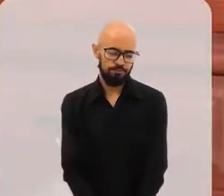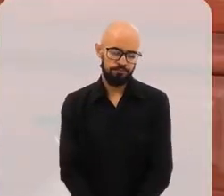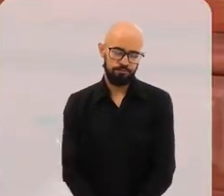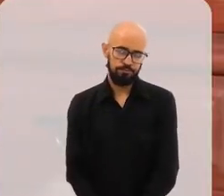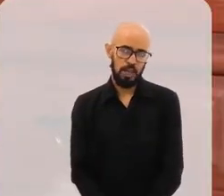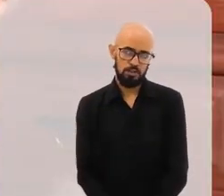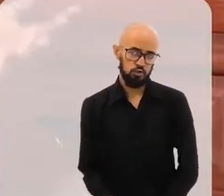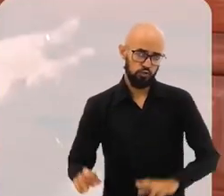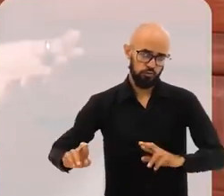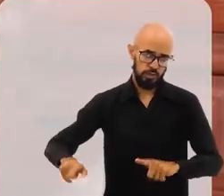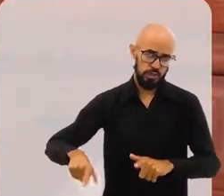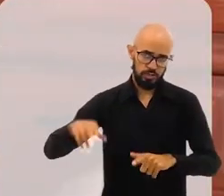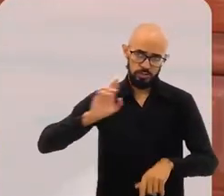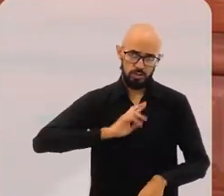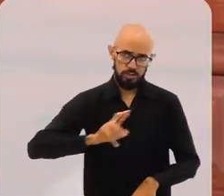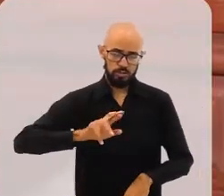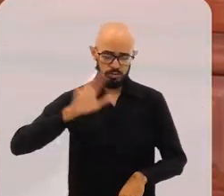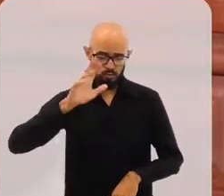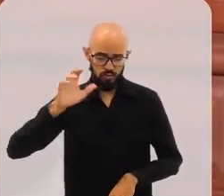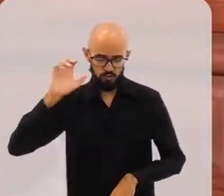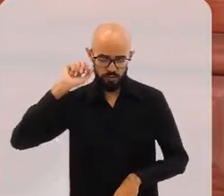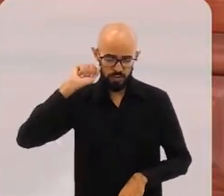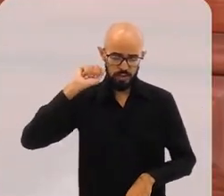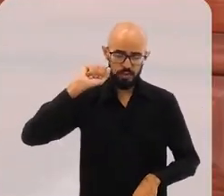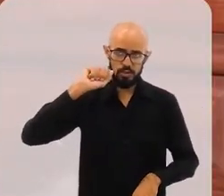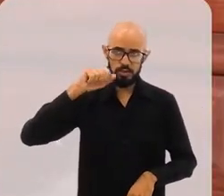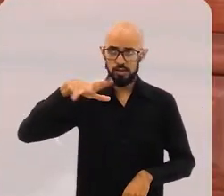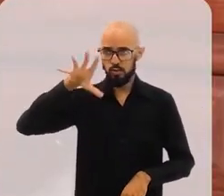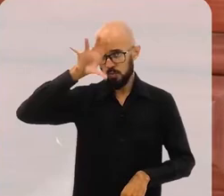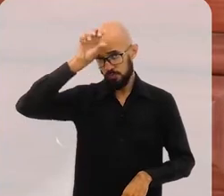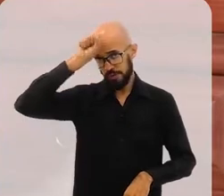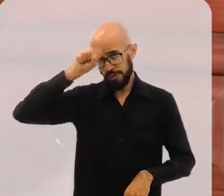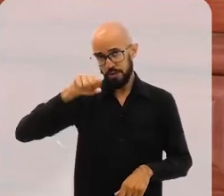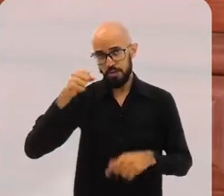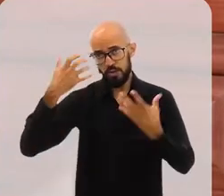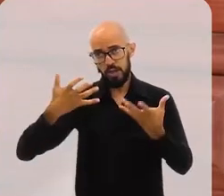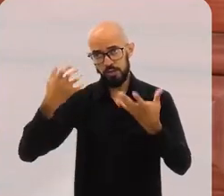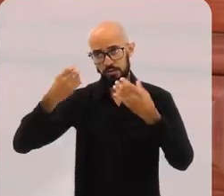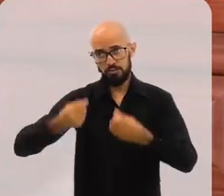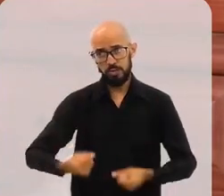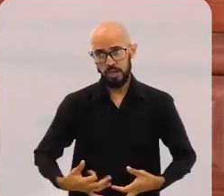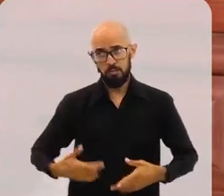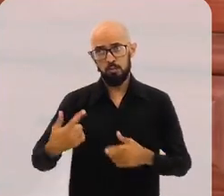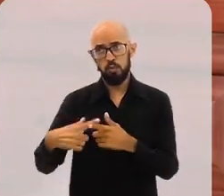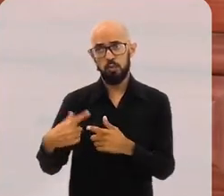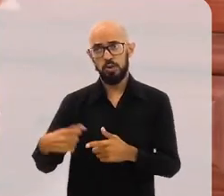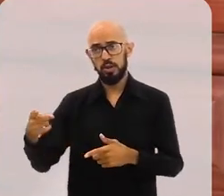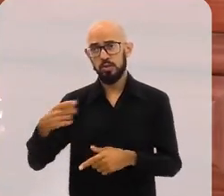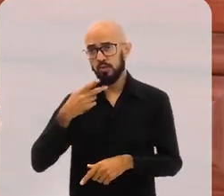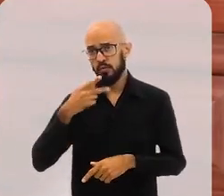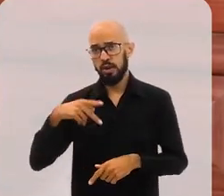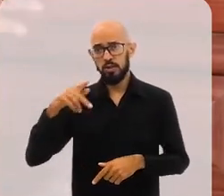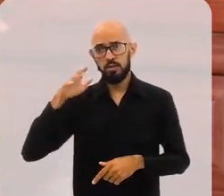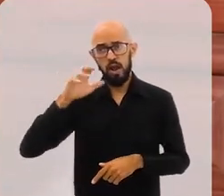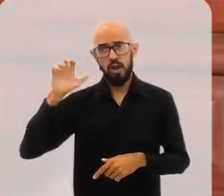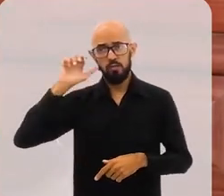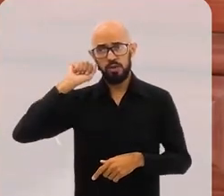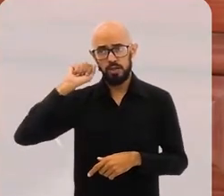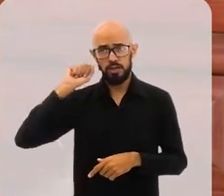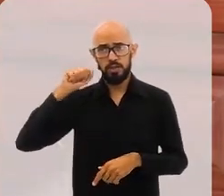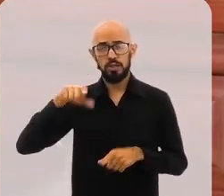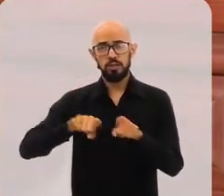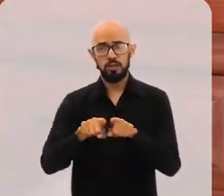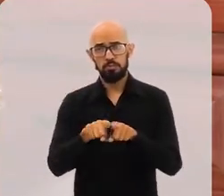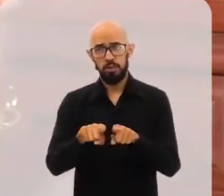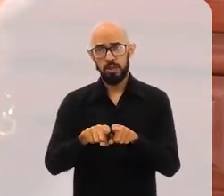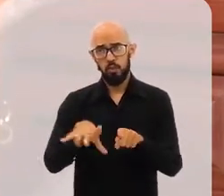contrário das religiões de matrizes africanas e Umbanda deixa eu explicar vocês porque eu tô só falando da religiões de matrizes